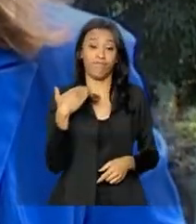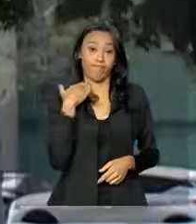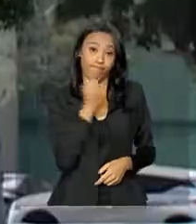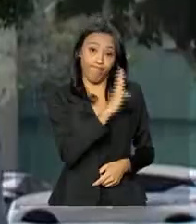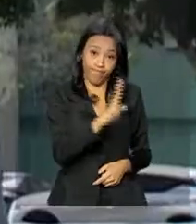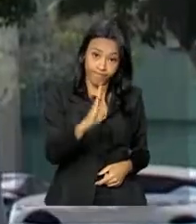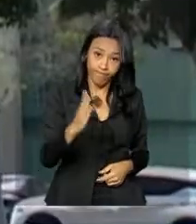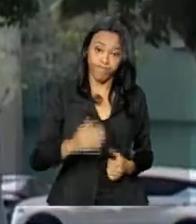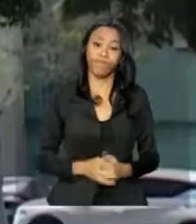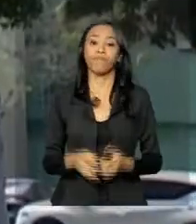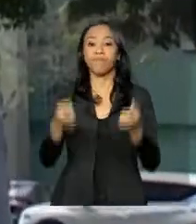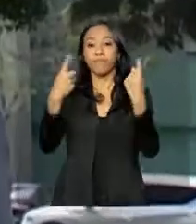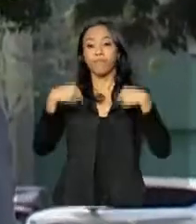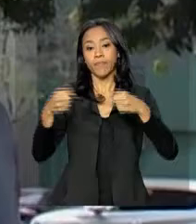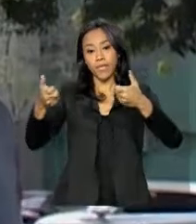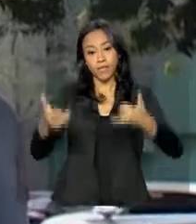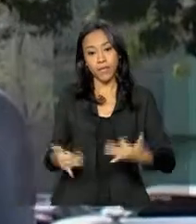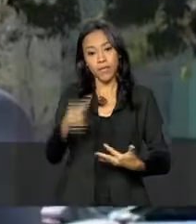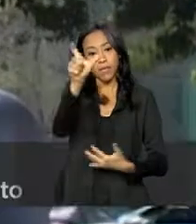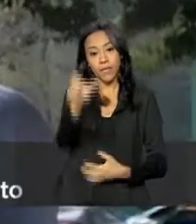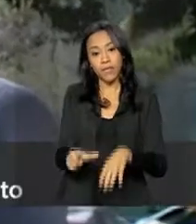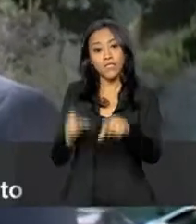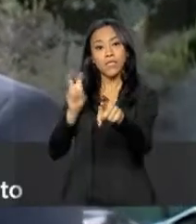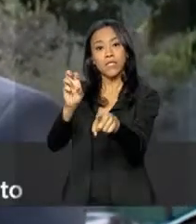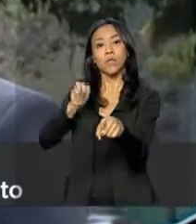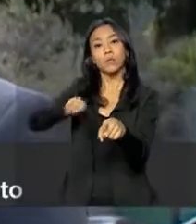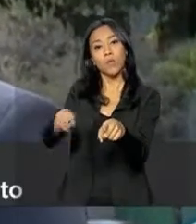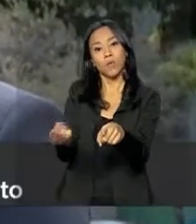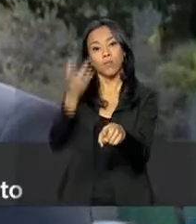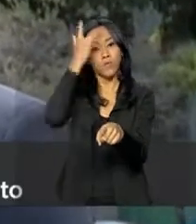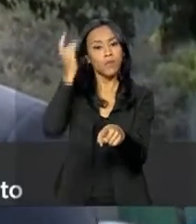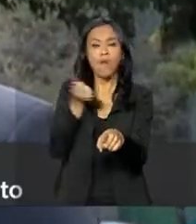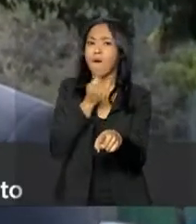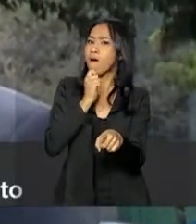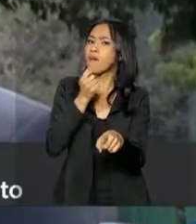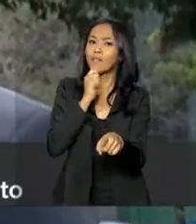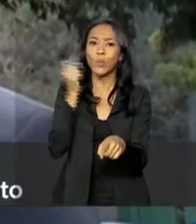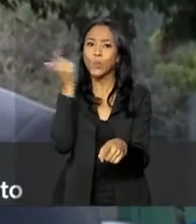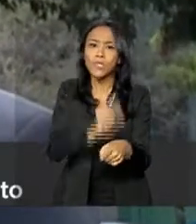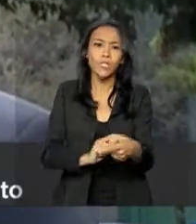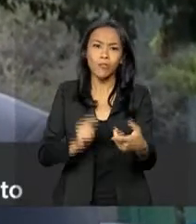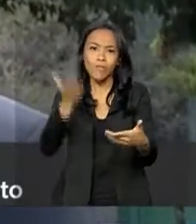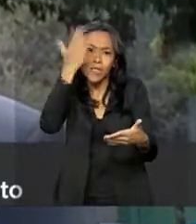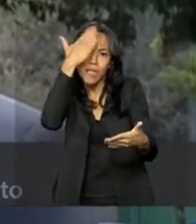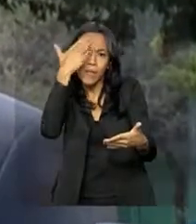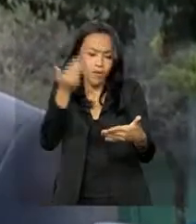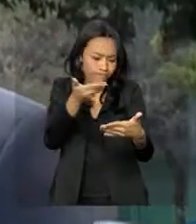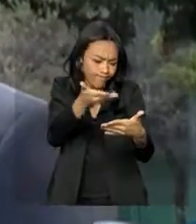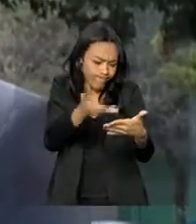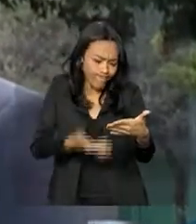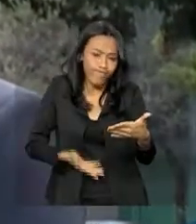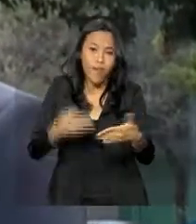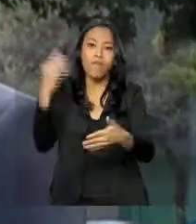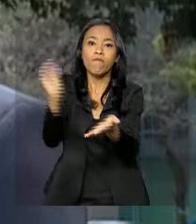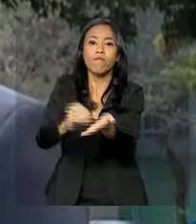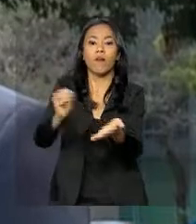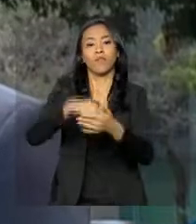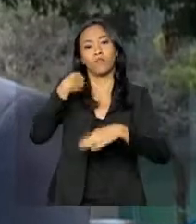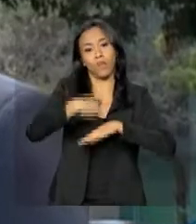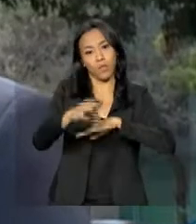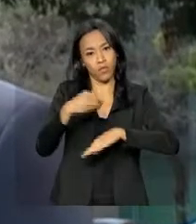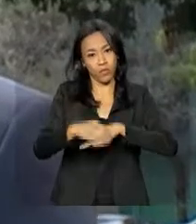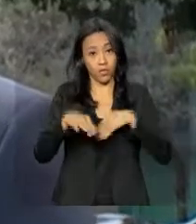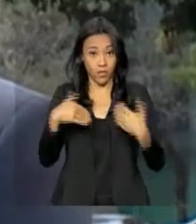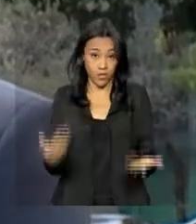Brasil. A gente percebeu que 5 milhões de pessoas não conseguiram ser identificadas por questões cadastrais. Então a nossa sugestão